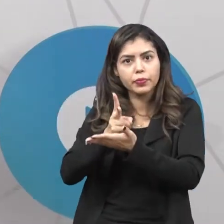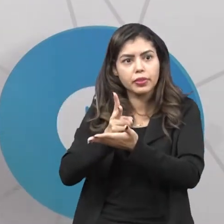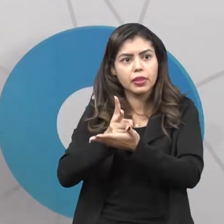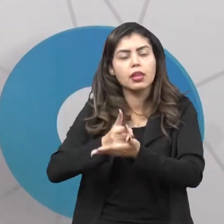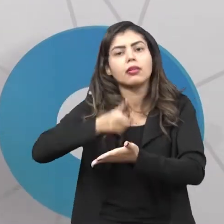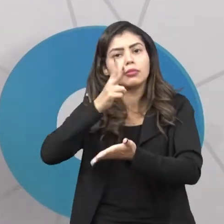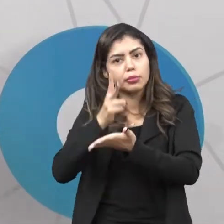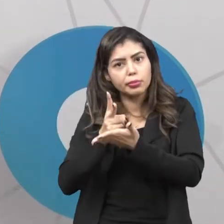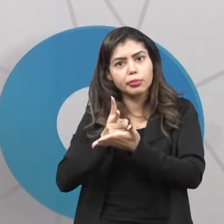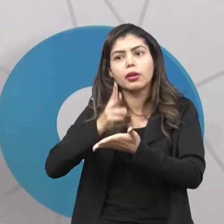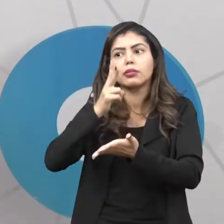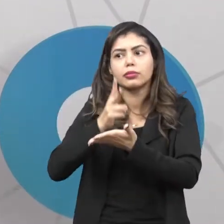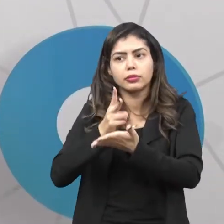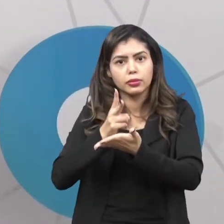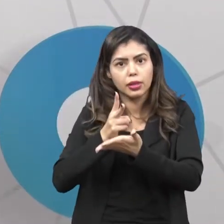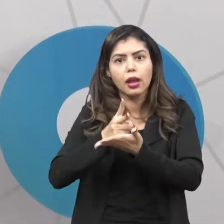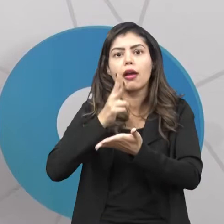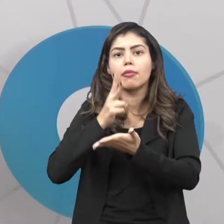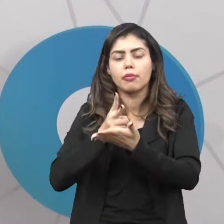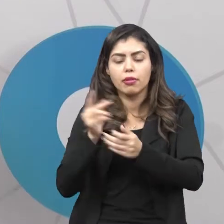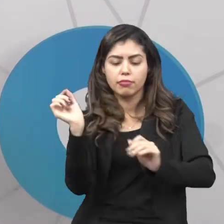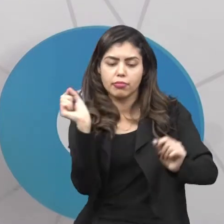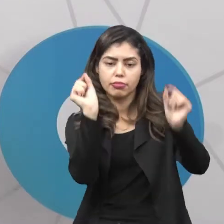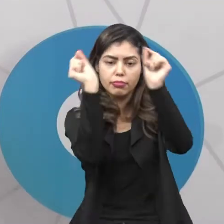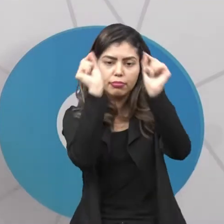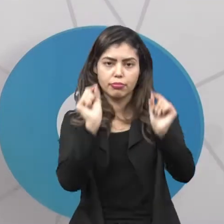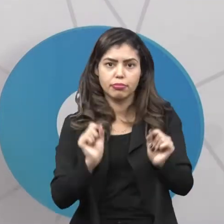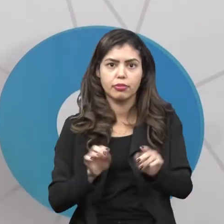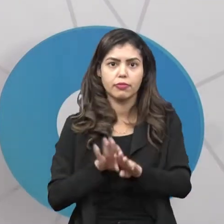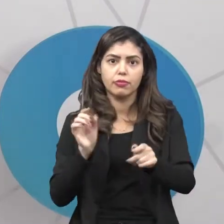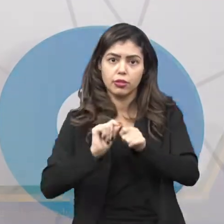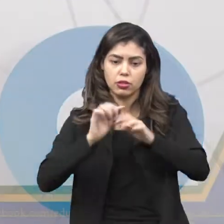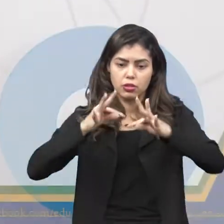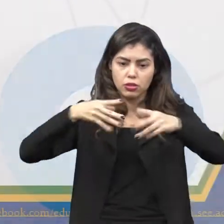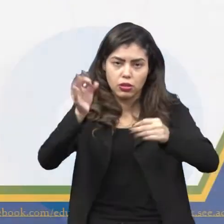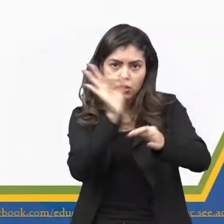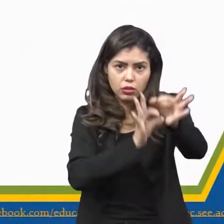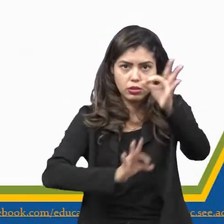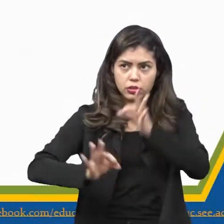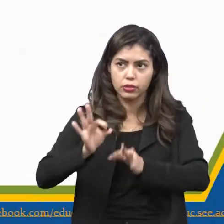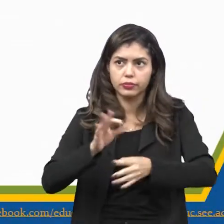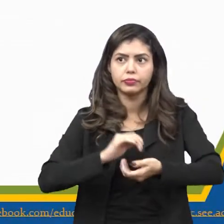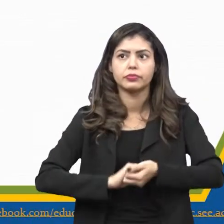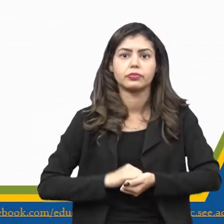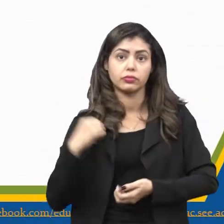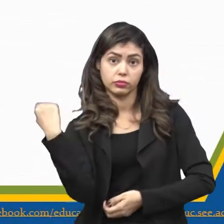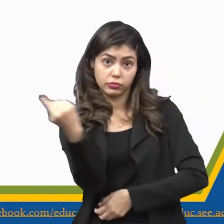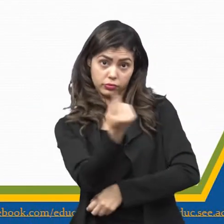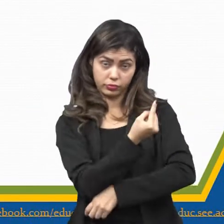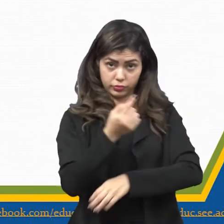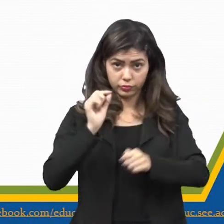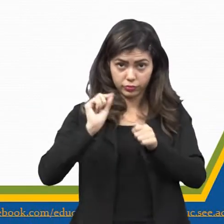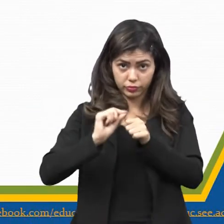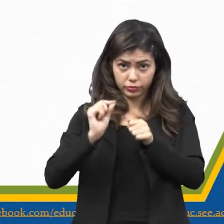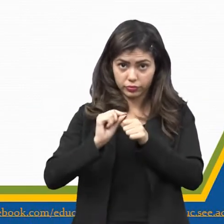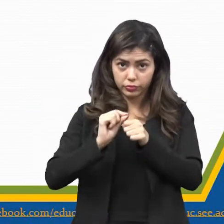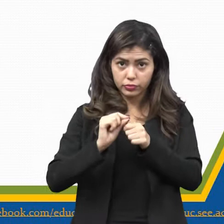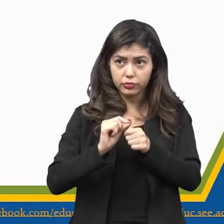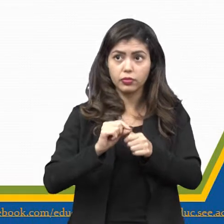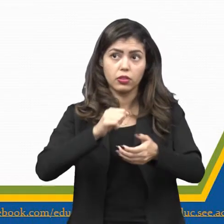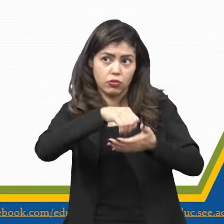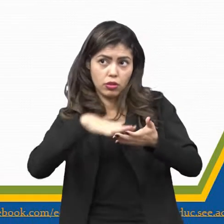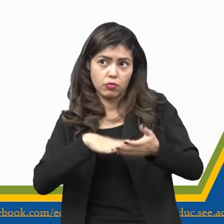exercício físico que é planejado e estruturado. Então, nós estamos fazendo exercício físico quando, por